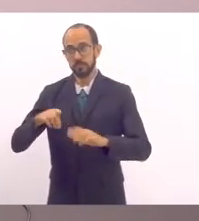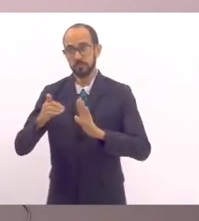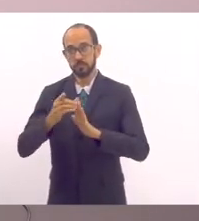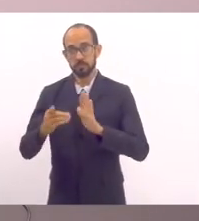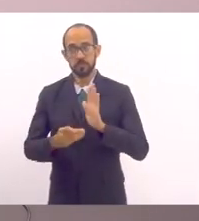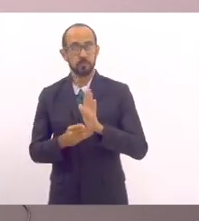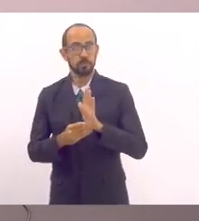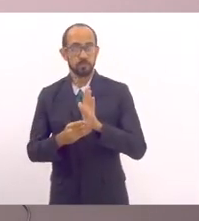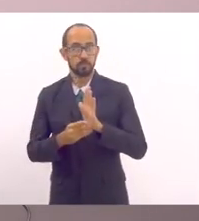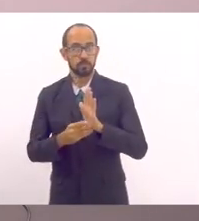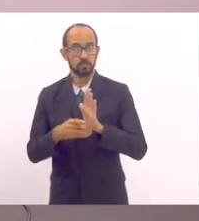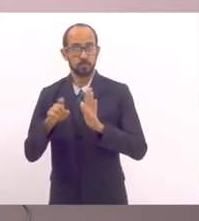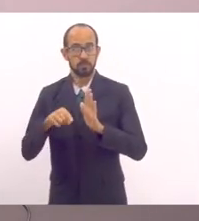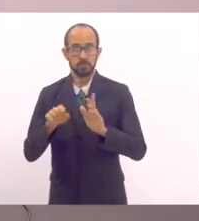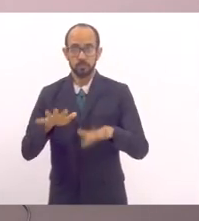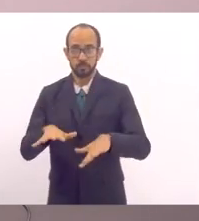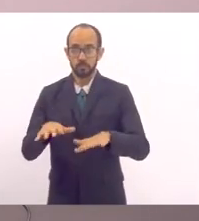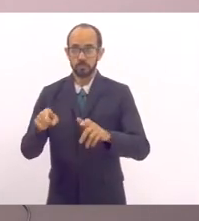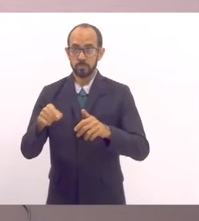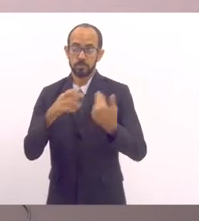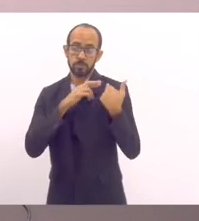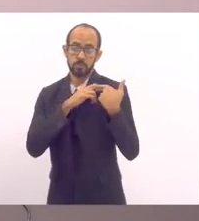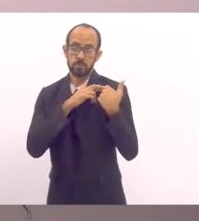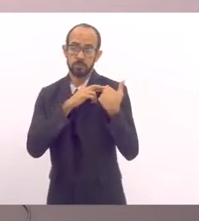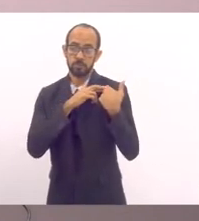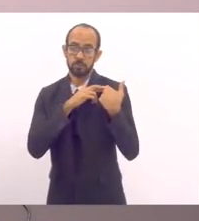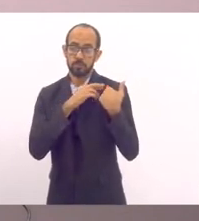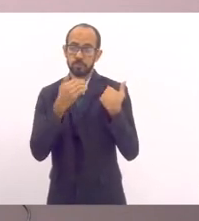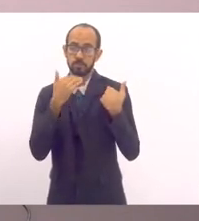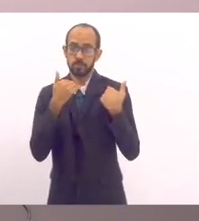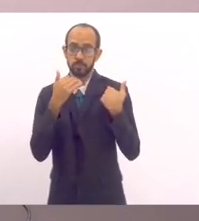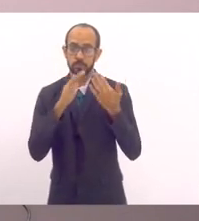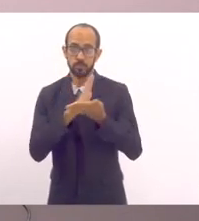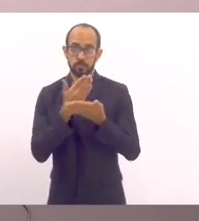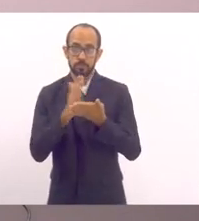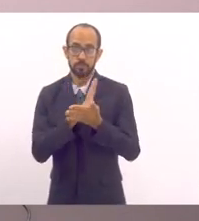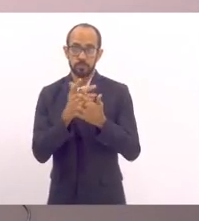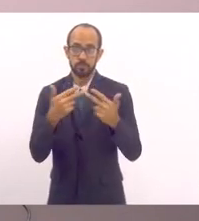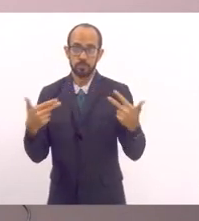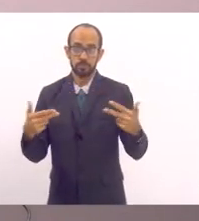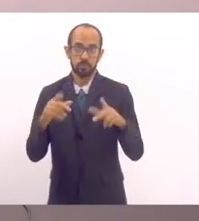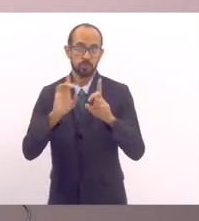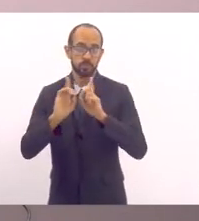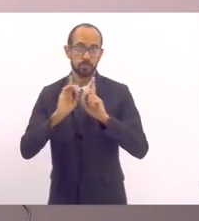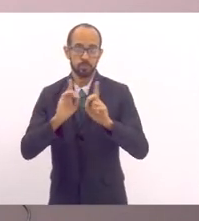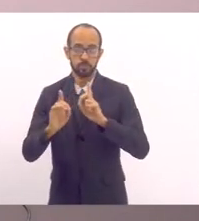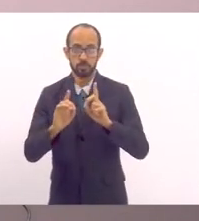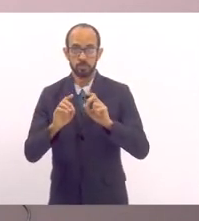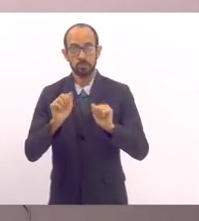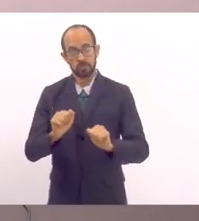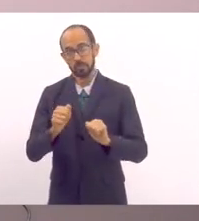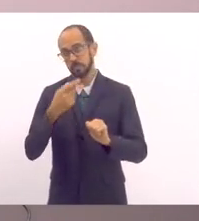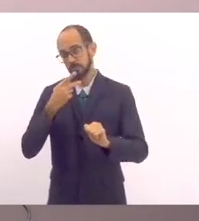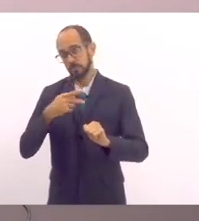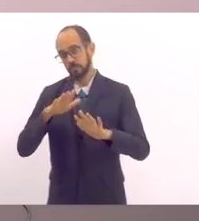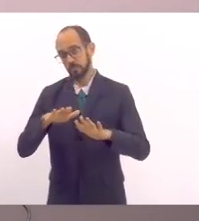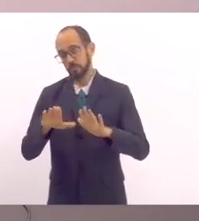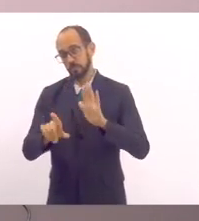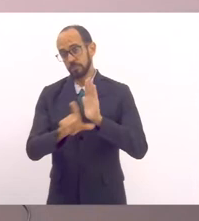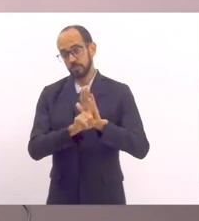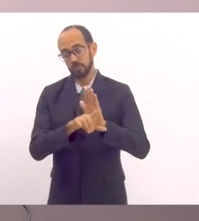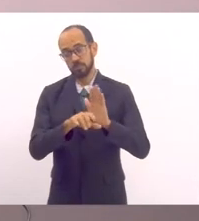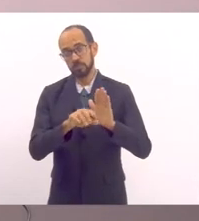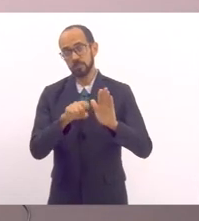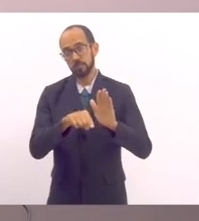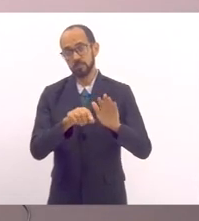É uma questão até de competência. Então, não adianta a gente chegar e debater. Tem coisas que não são assim. A gente pode debater, mas a lei determina dessa